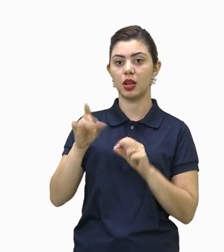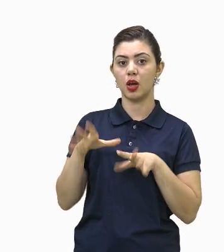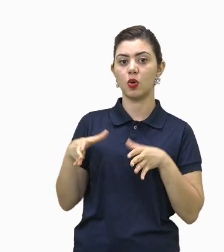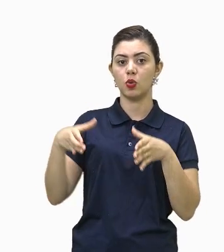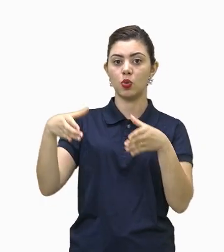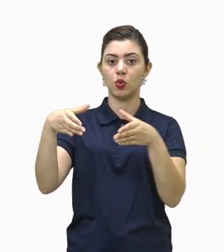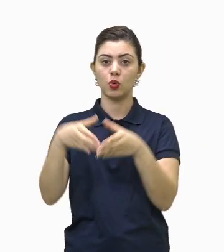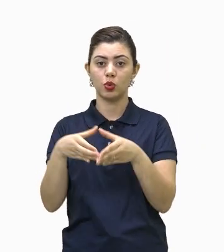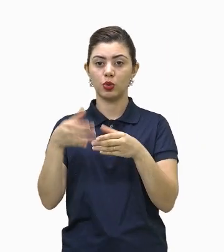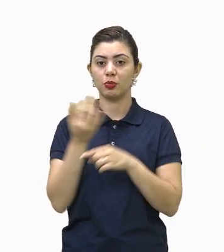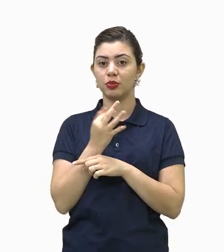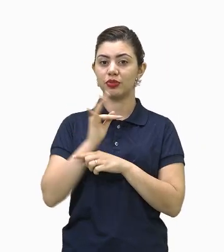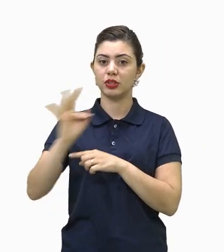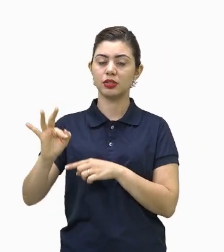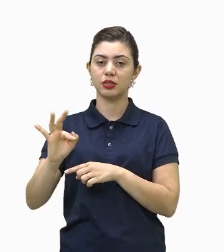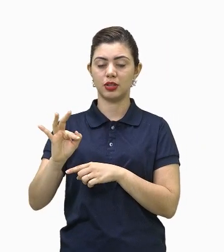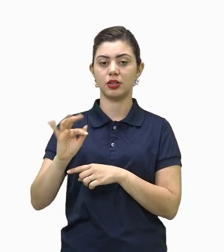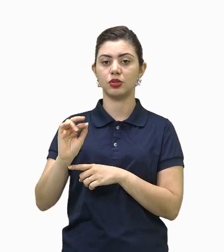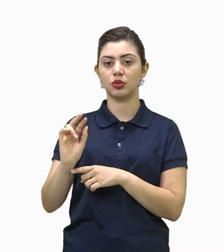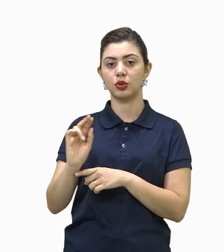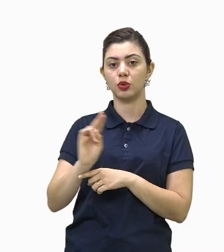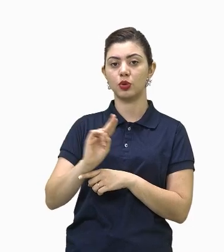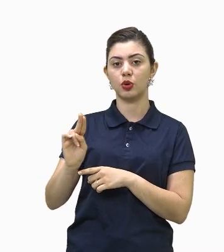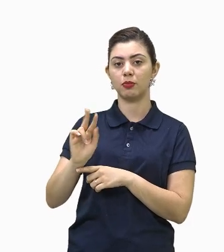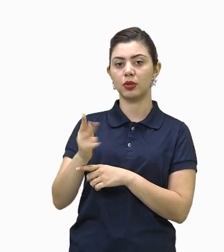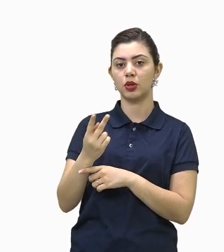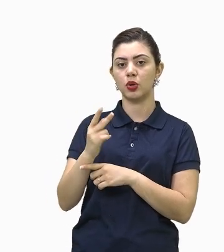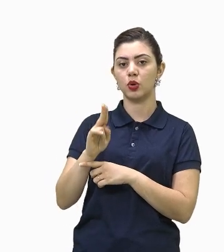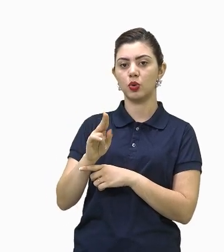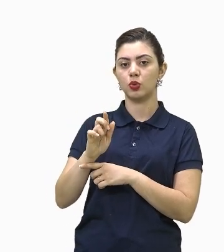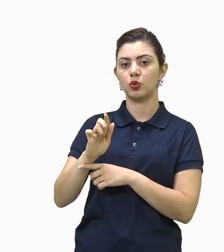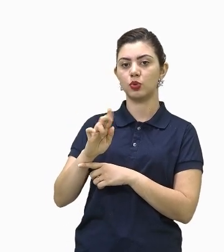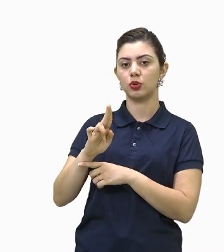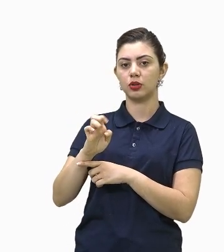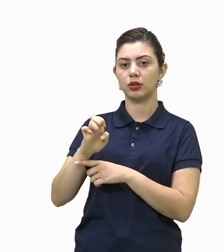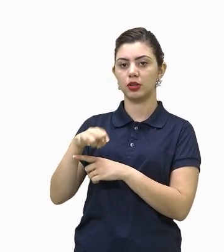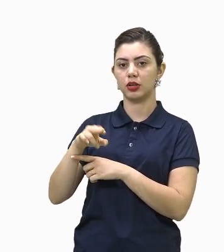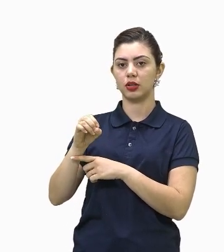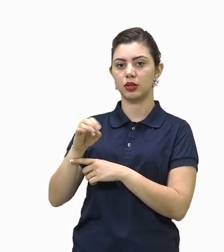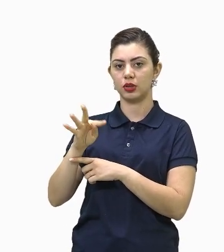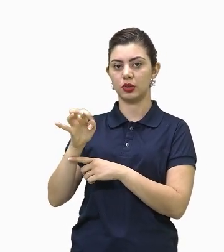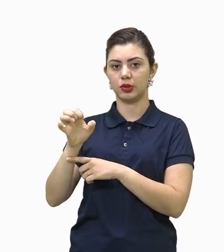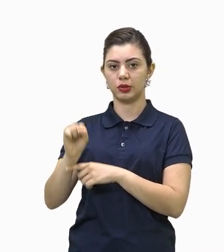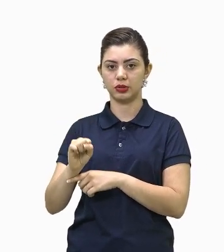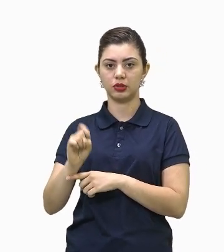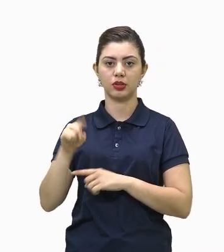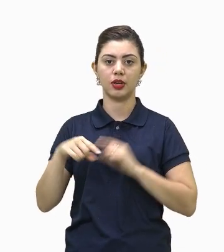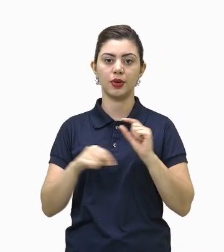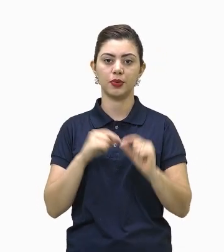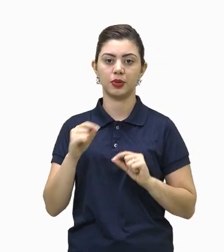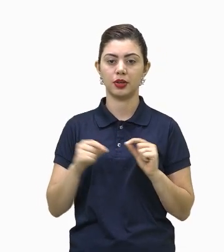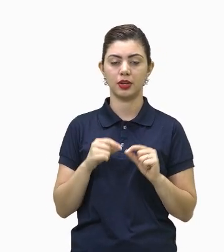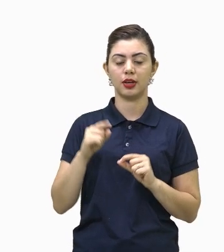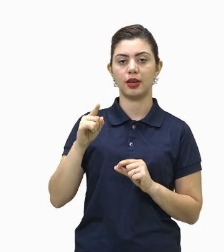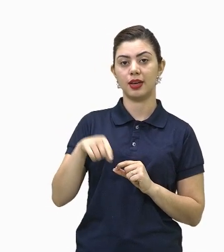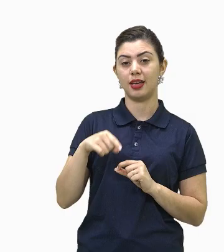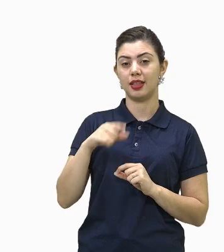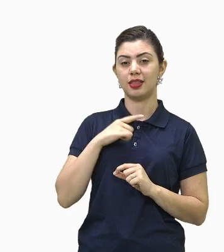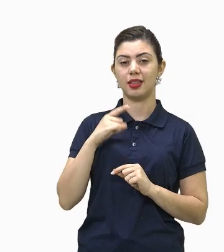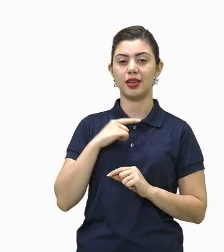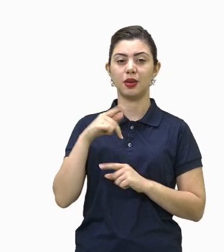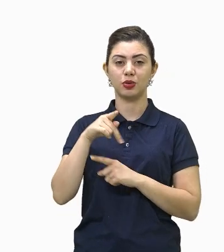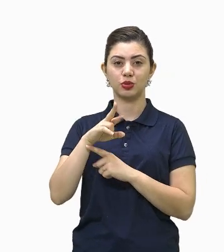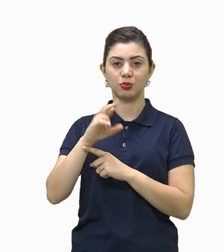huguenotes. Professora, o que é isso? São os calvinistas franceses, tá? Que são, então, os protestantes,